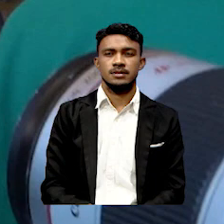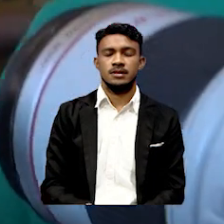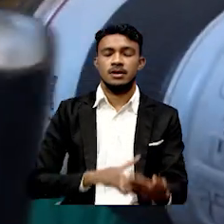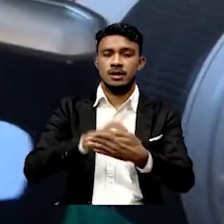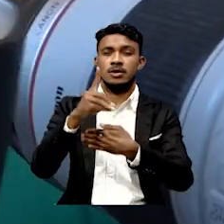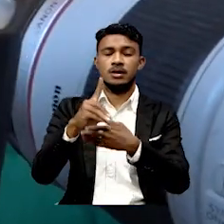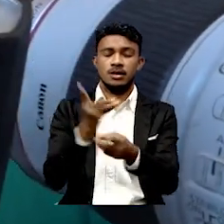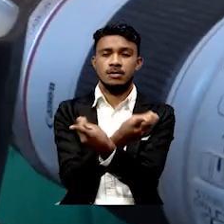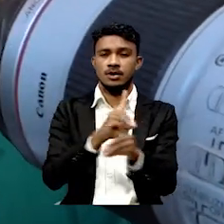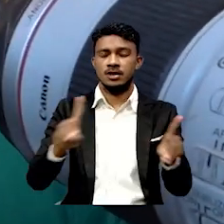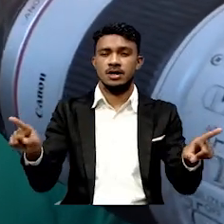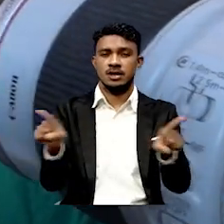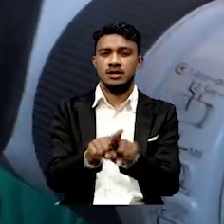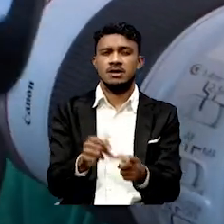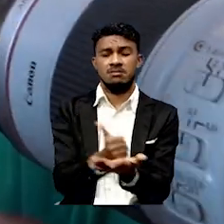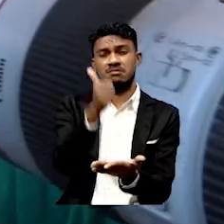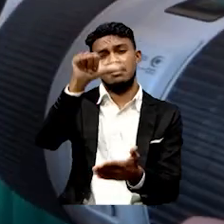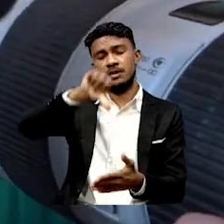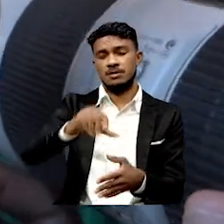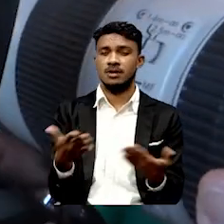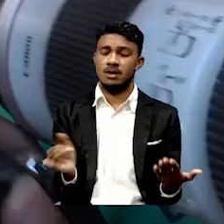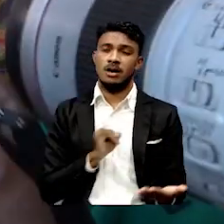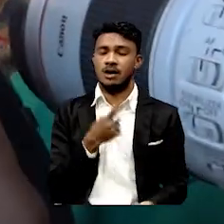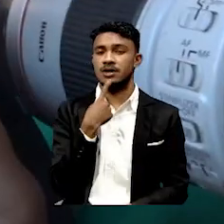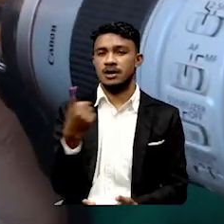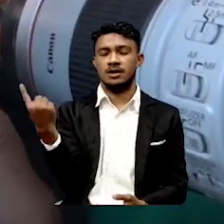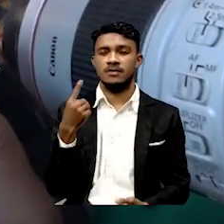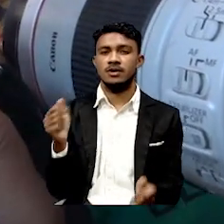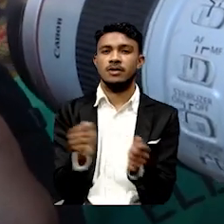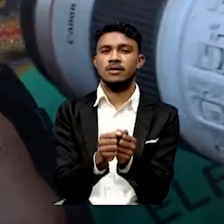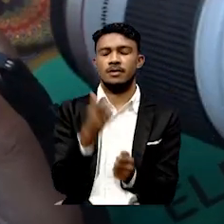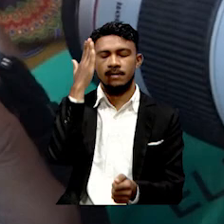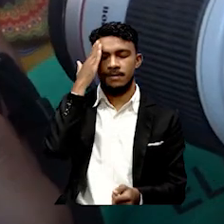Demokrasia hanesan edoni, lakon kamanan, hau sempre hatetan afatin, hori dignidad.